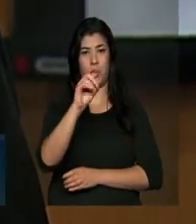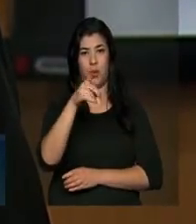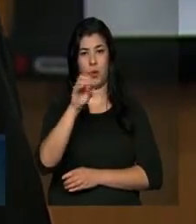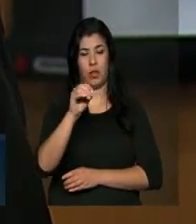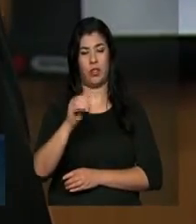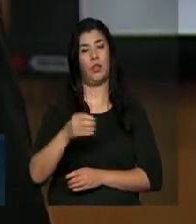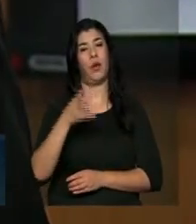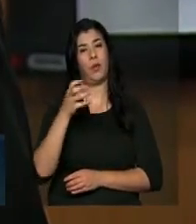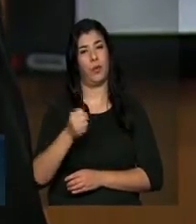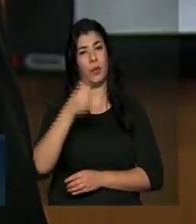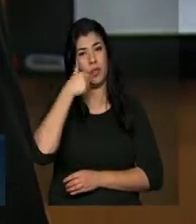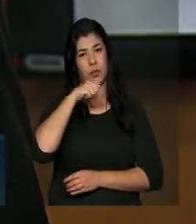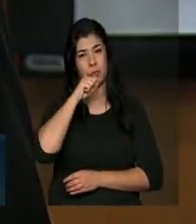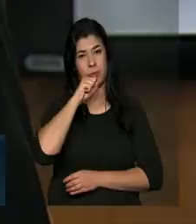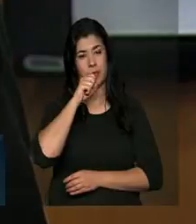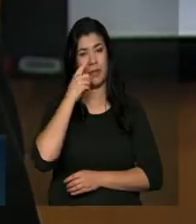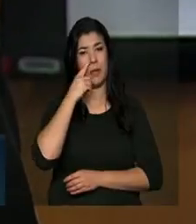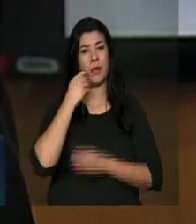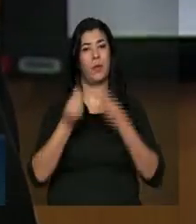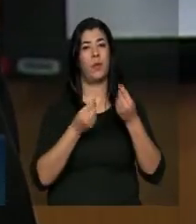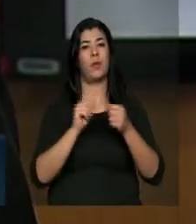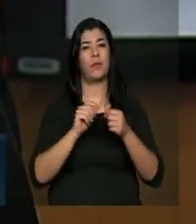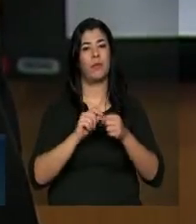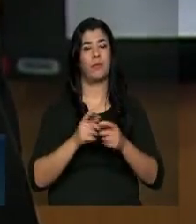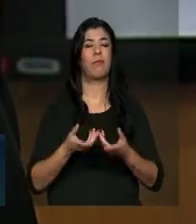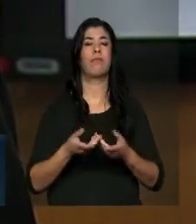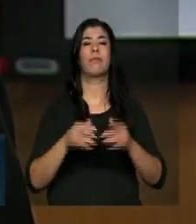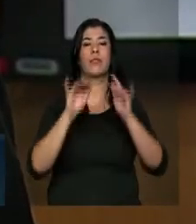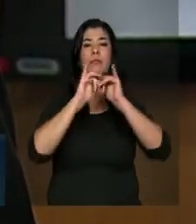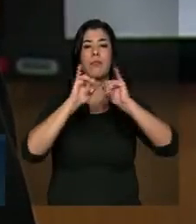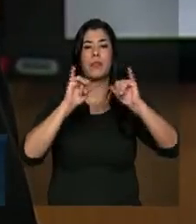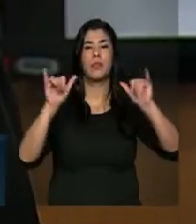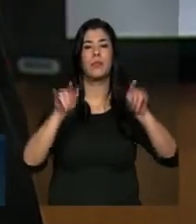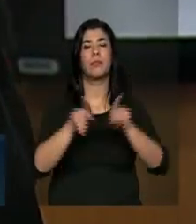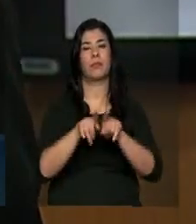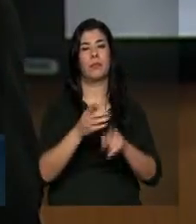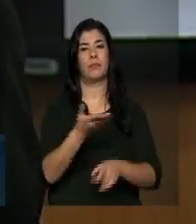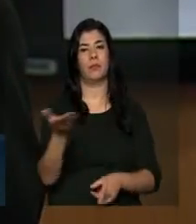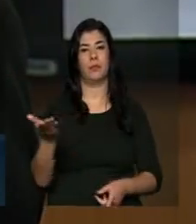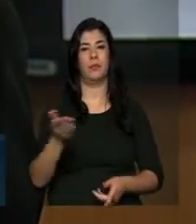fazer a apresentação da nossa campanha.